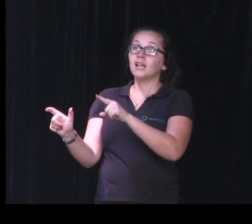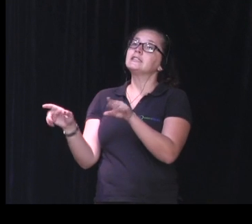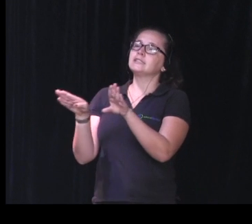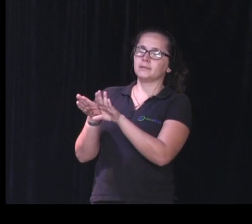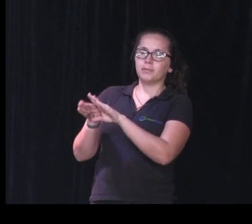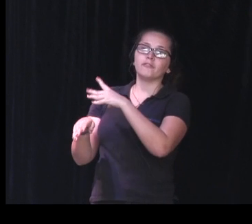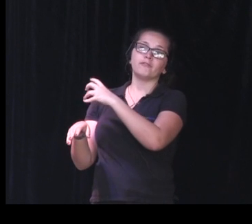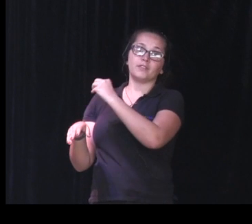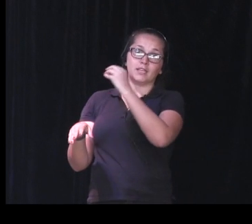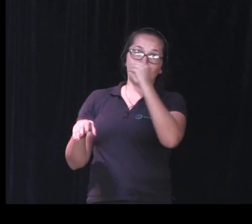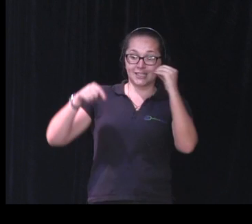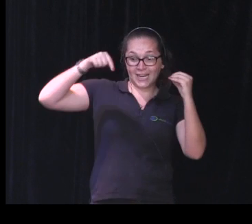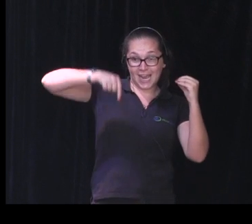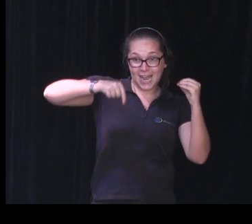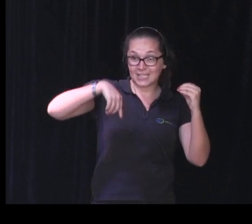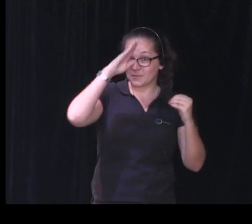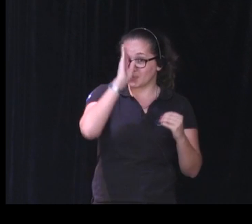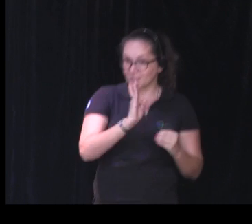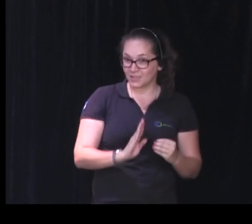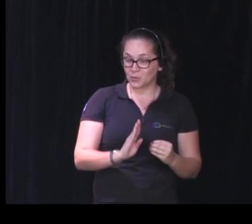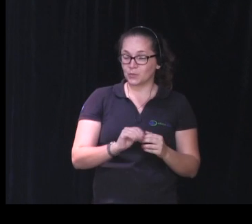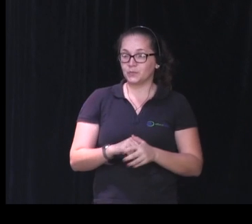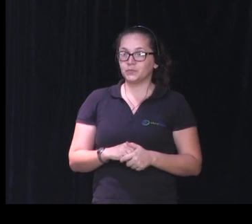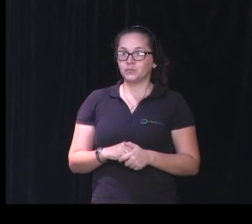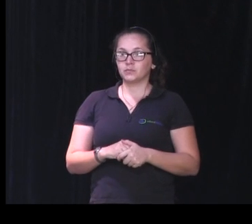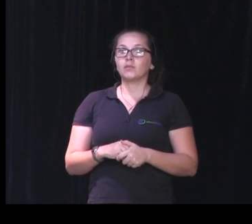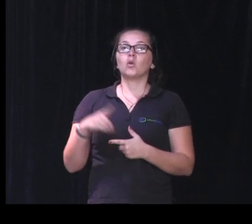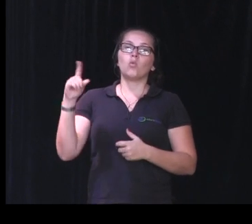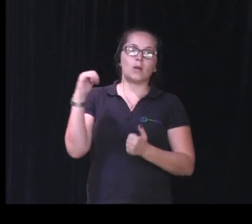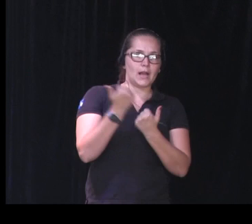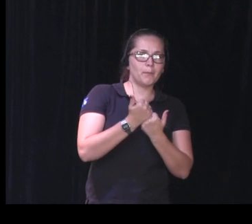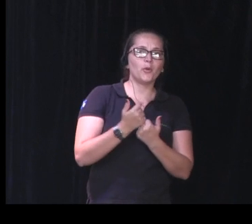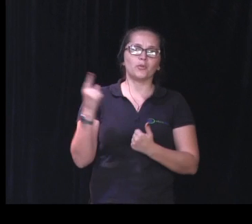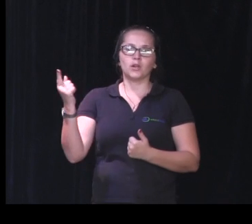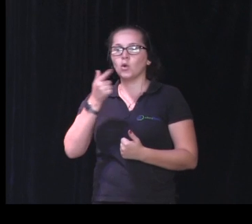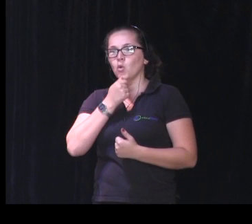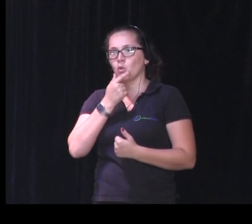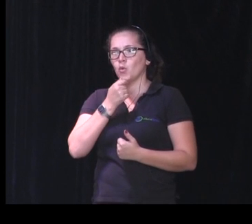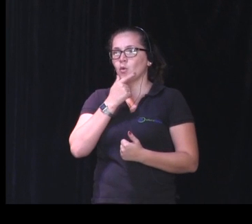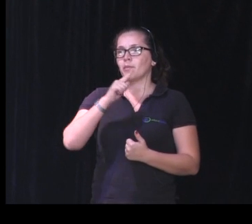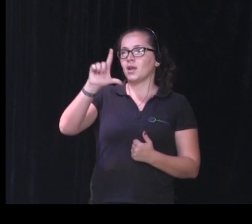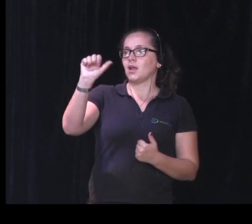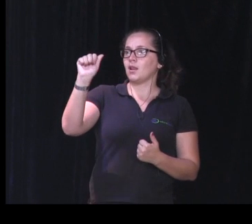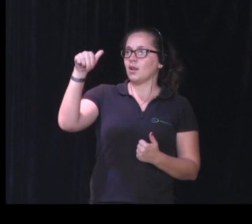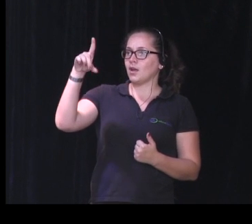viaja para o Brasil com o apoio do Barão de Landorf